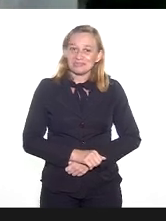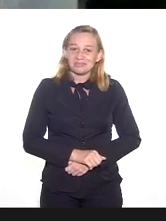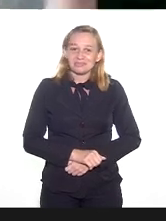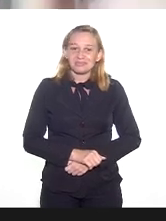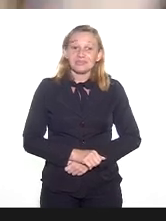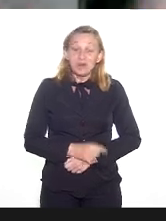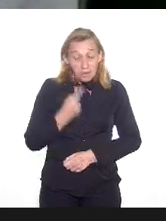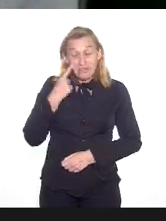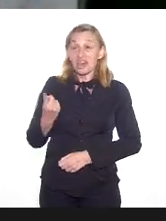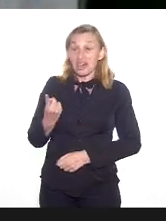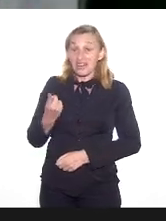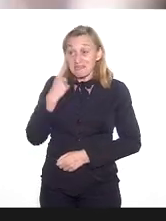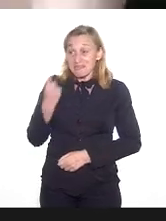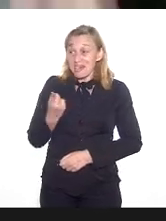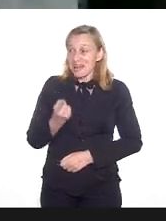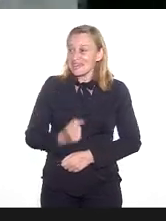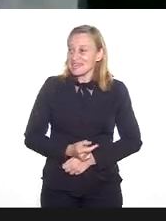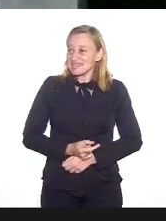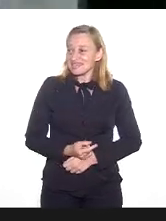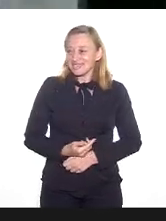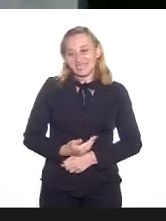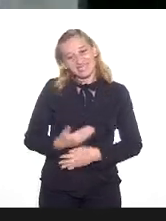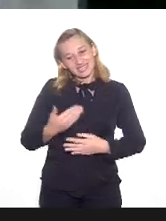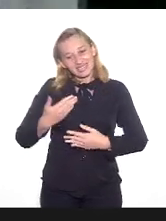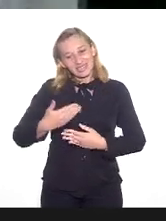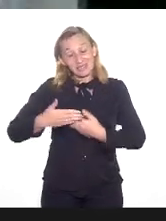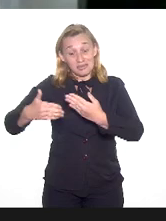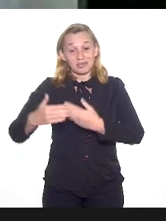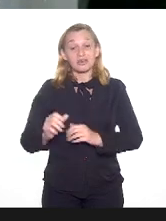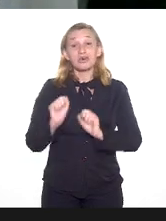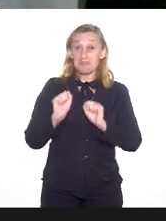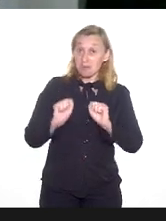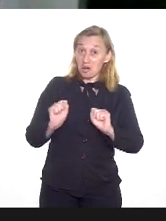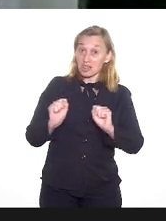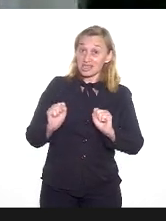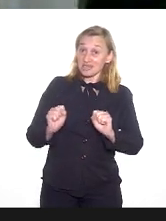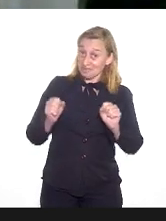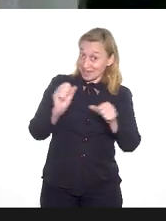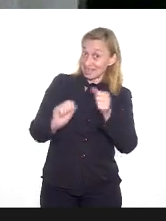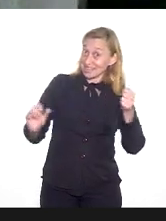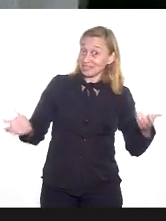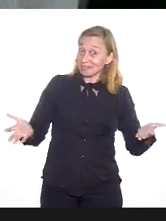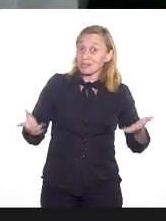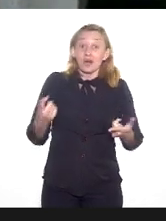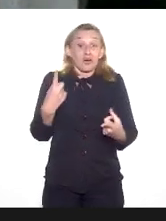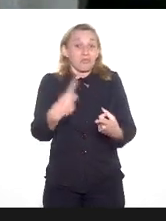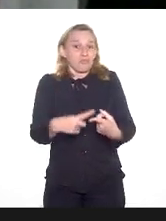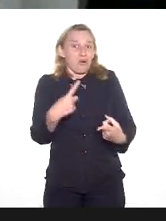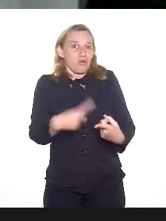Vamos ver o que daqui para frente possa ser feito, porque,